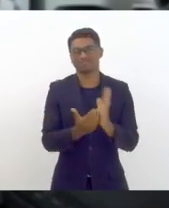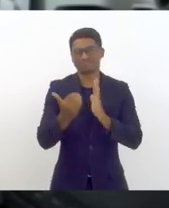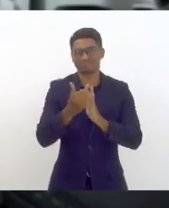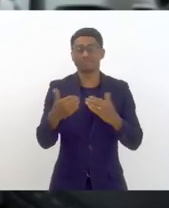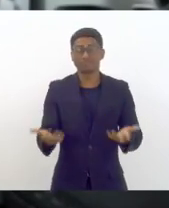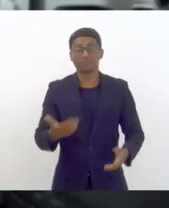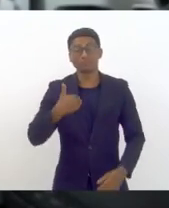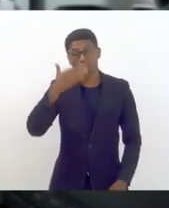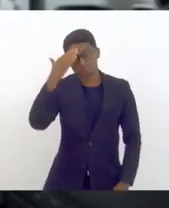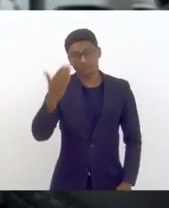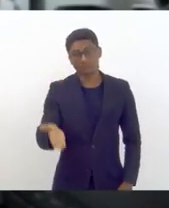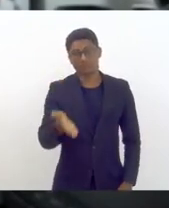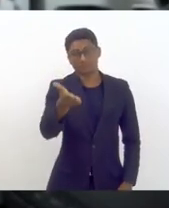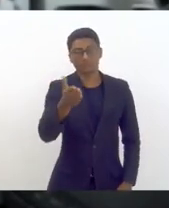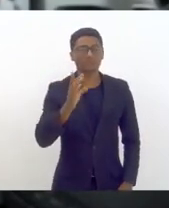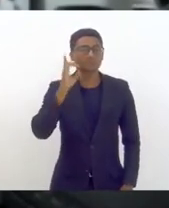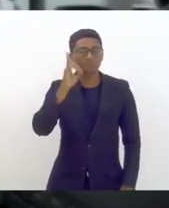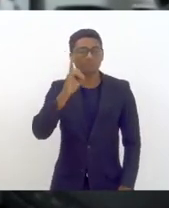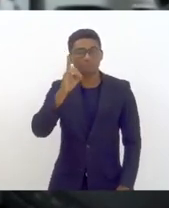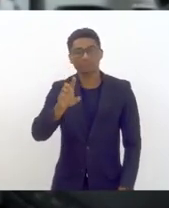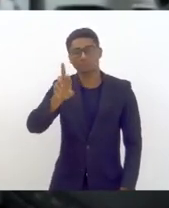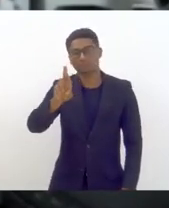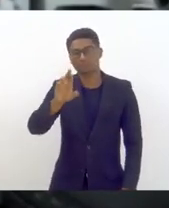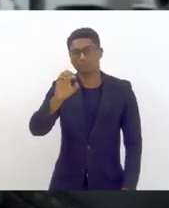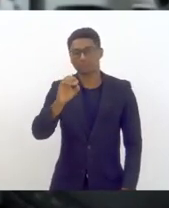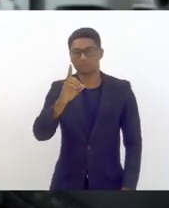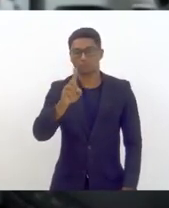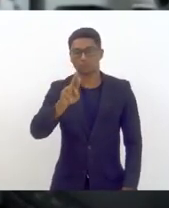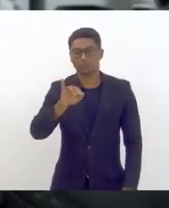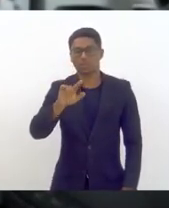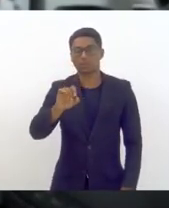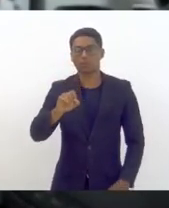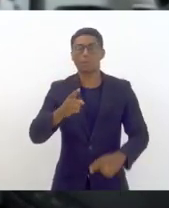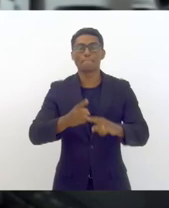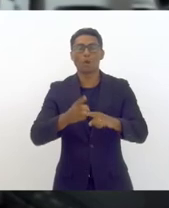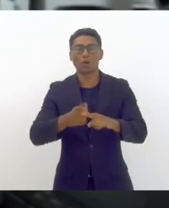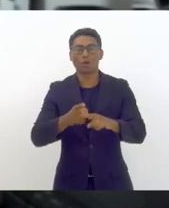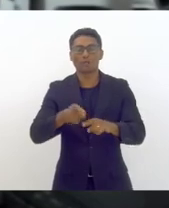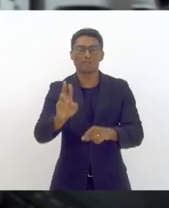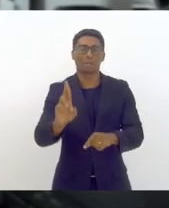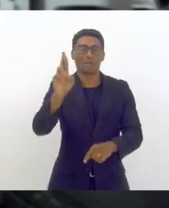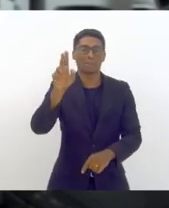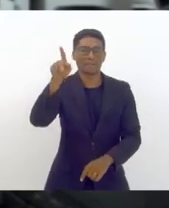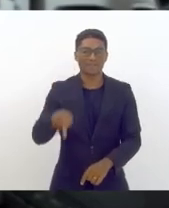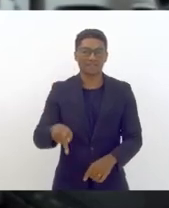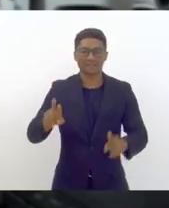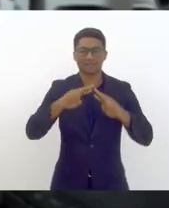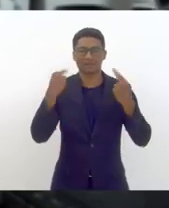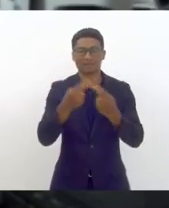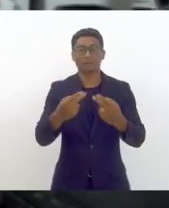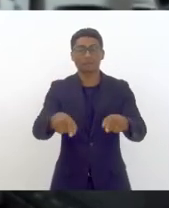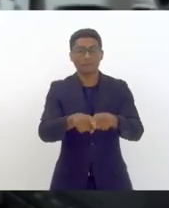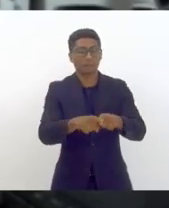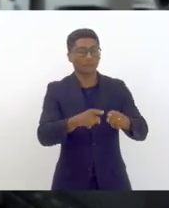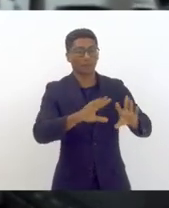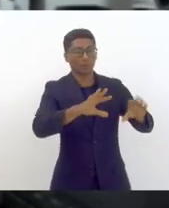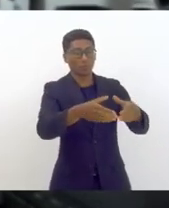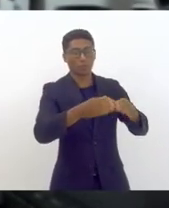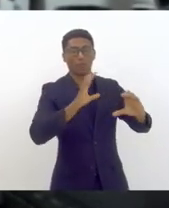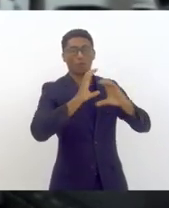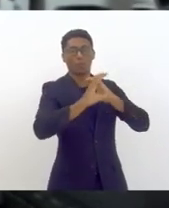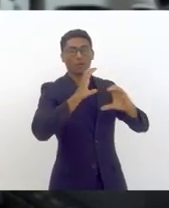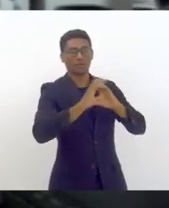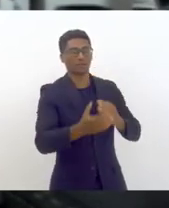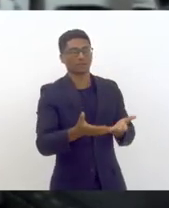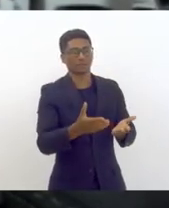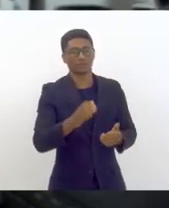a Vossa Excelência, deputado Rodrigo Amorim, pela condução aí dos trabalhos, parabenizar mais uma vez a comunicação da Casa, através da